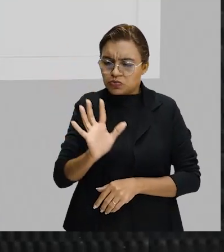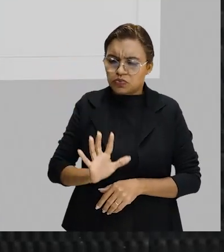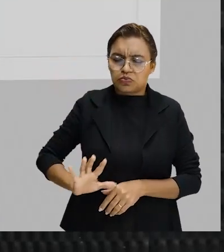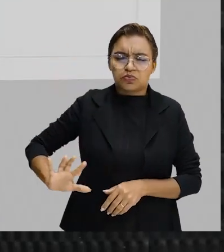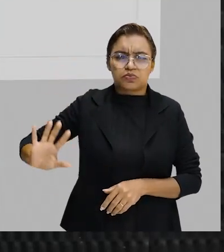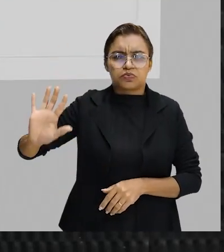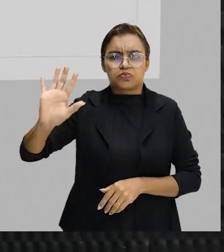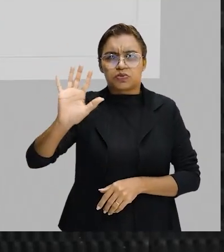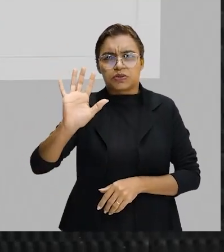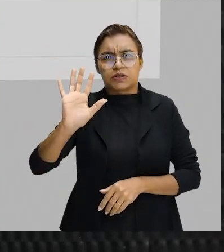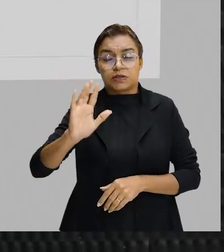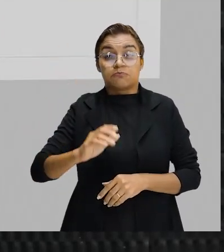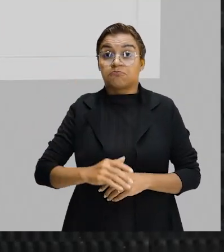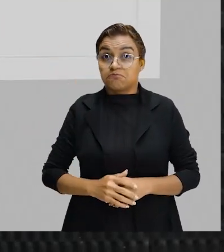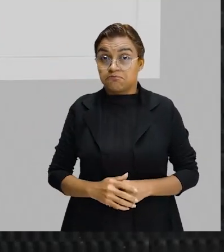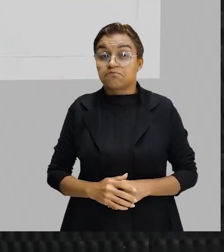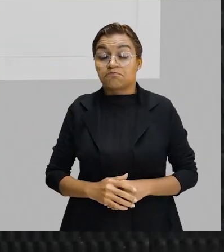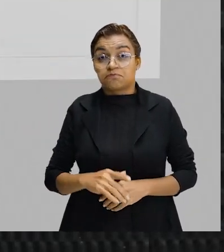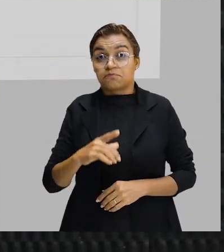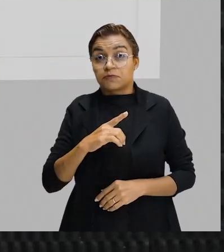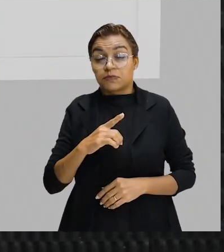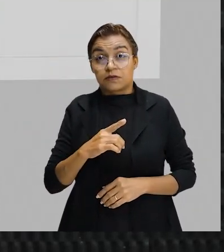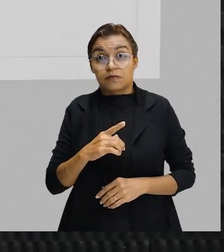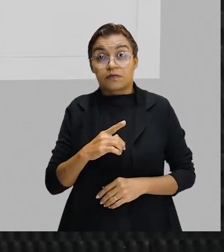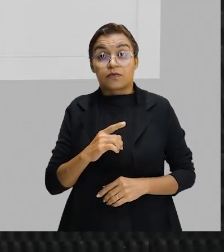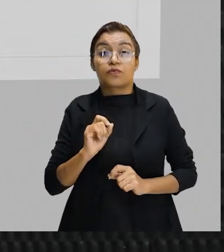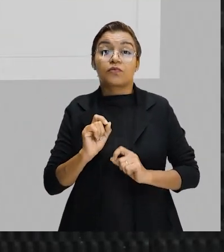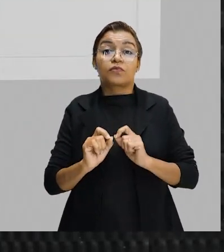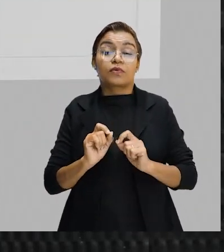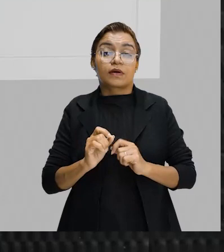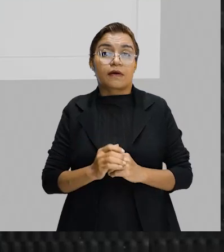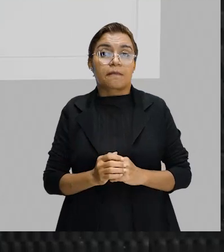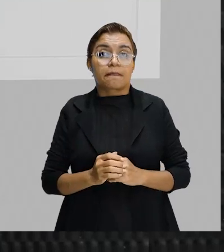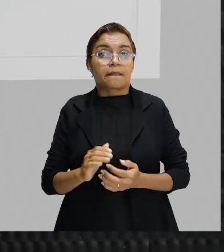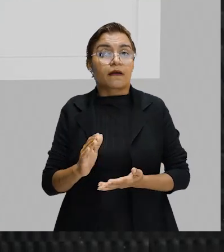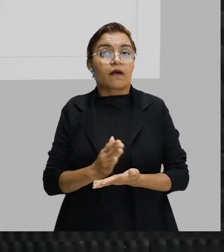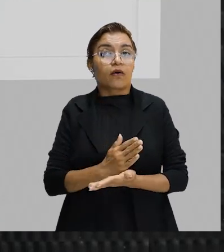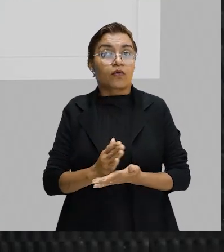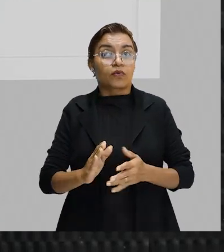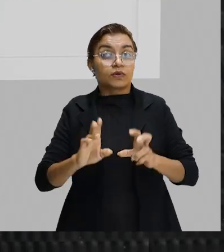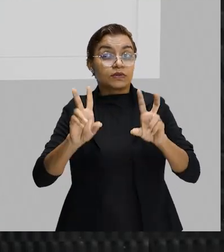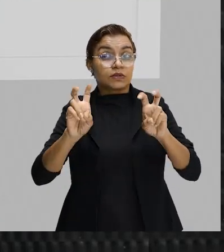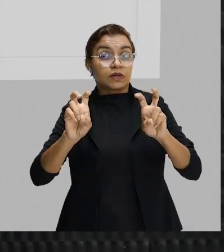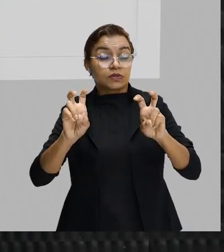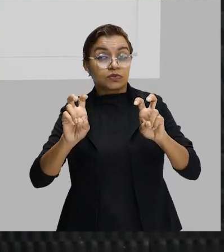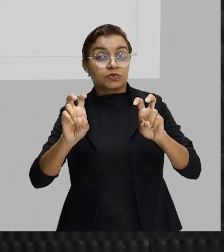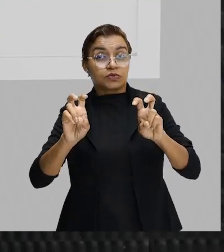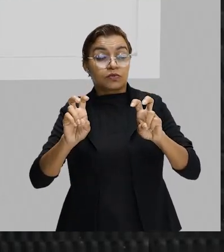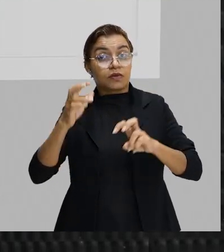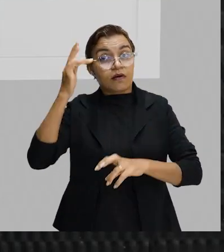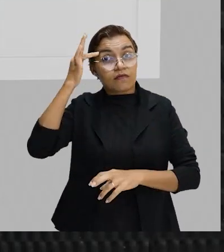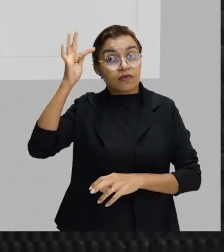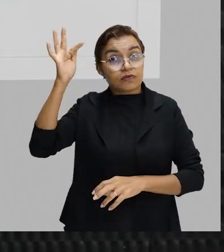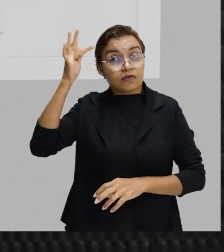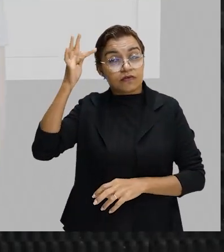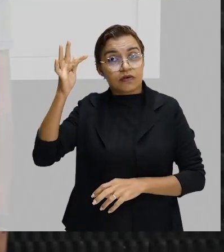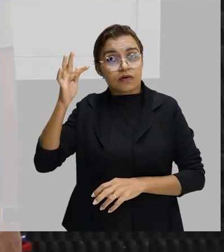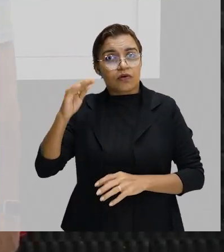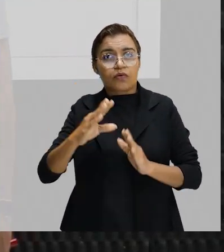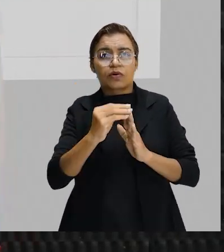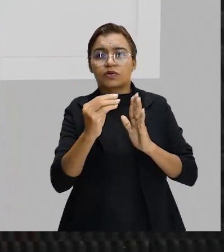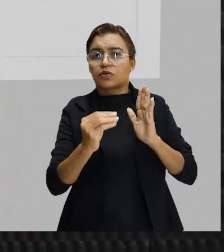Brasil, nível Brasil, você vai ver que muitas questões vão ser abordadas sobre a origem da filosofia, porque é um conteúdo